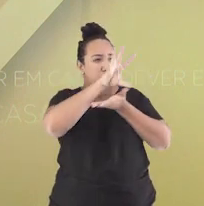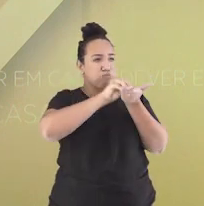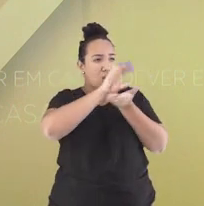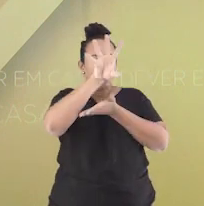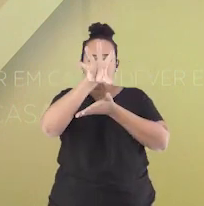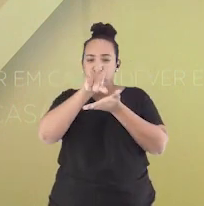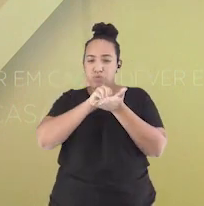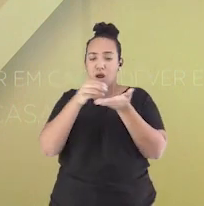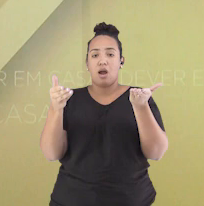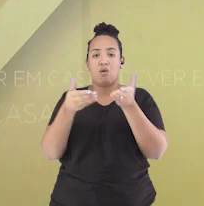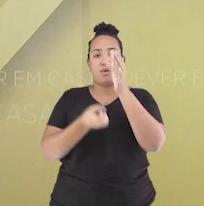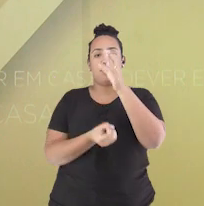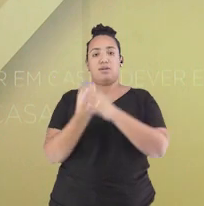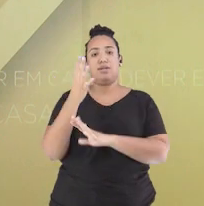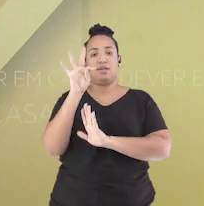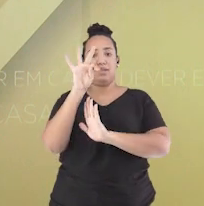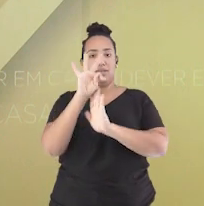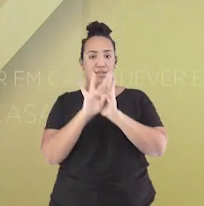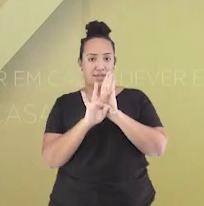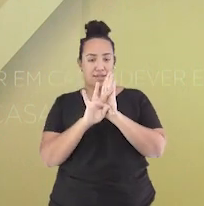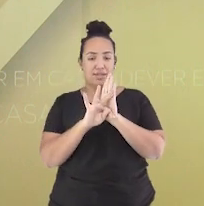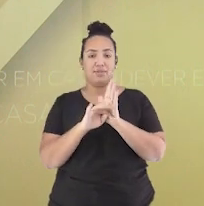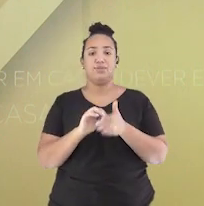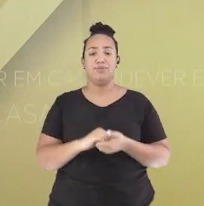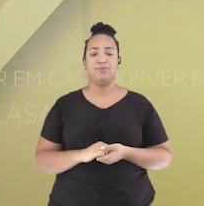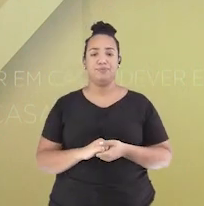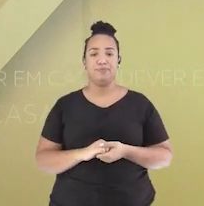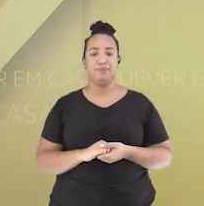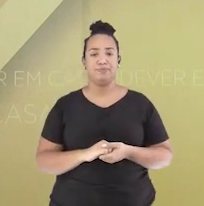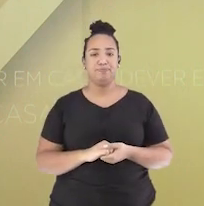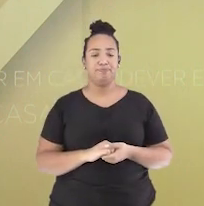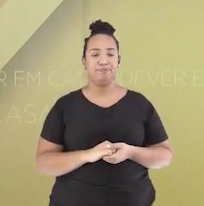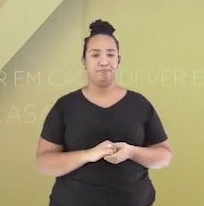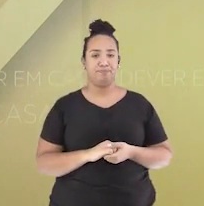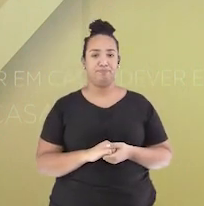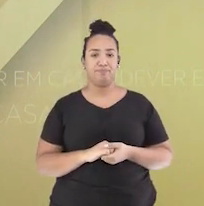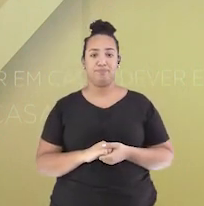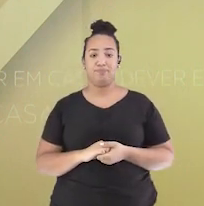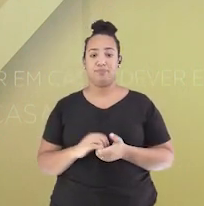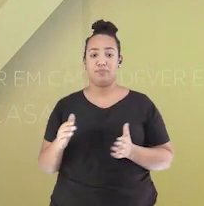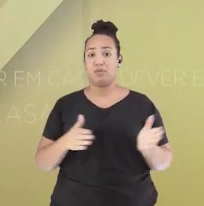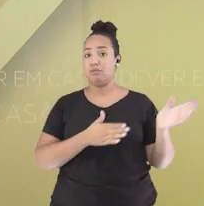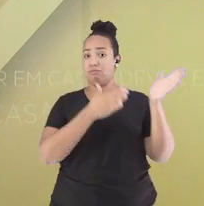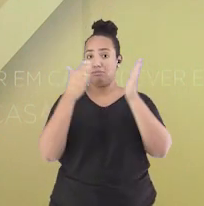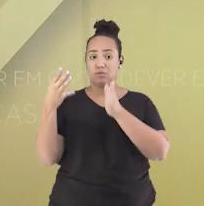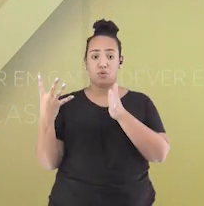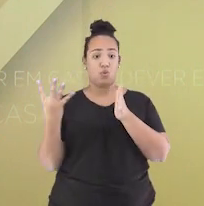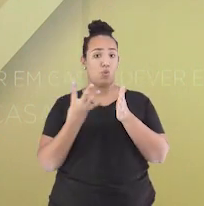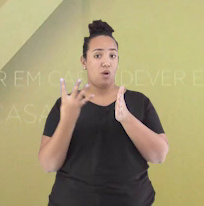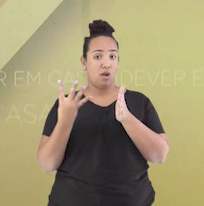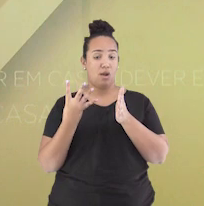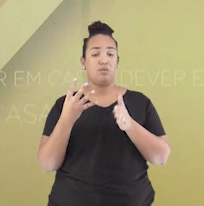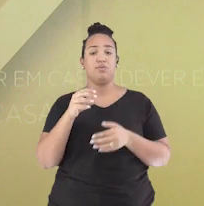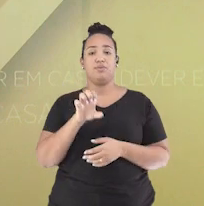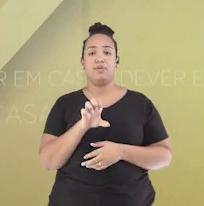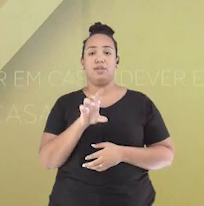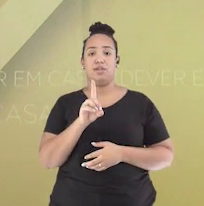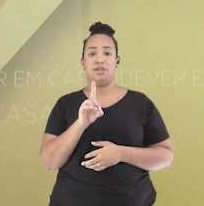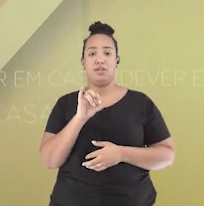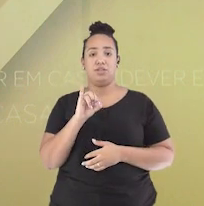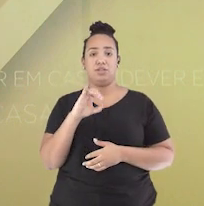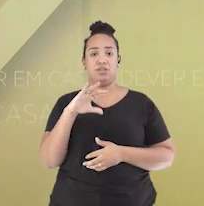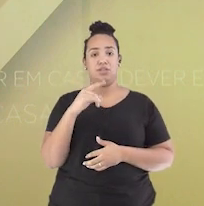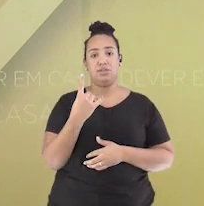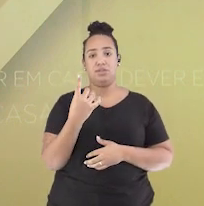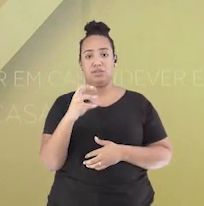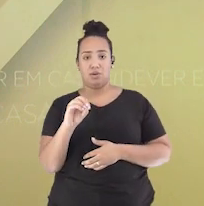informações em um texto em prosa, que é aquele texto que é dividido em parágrafos. E por fim, ocorre a edição, que é o momento